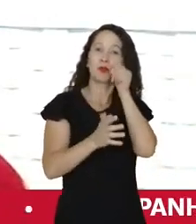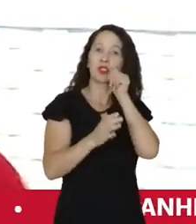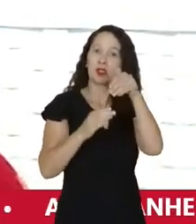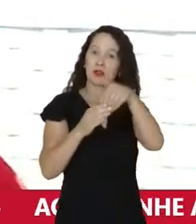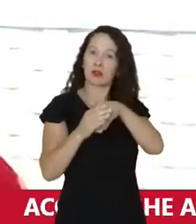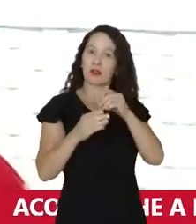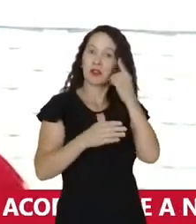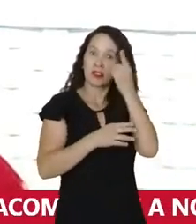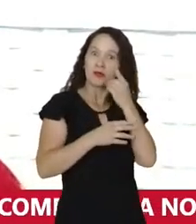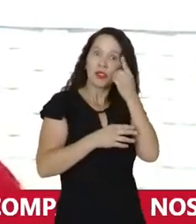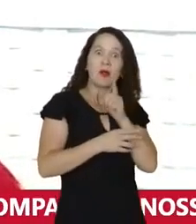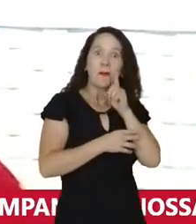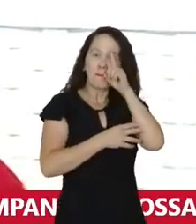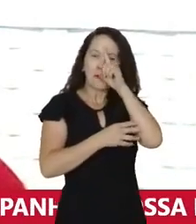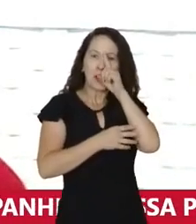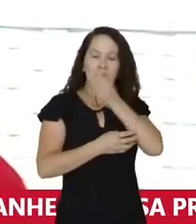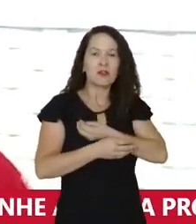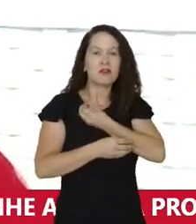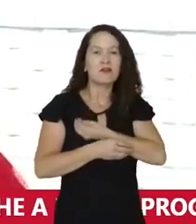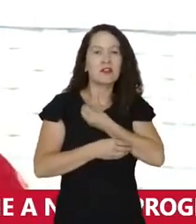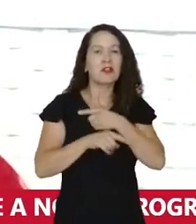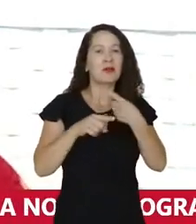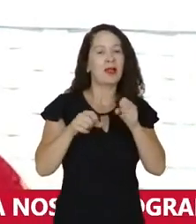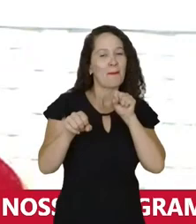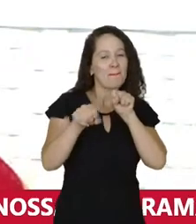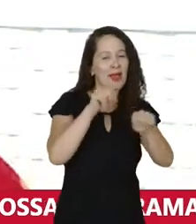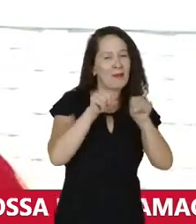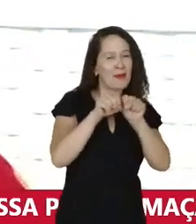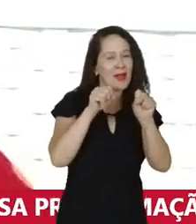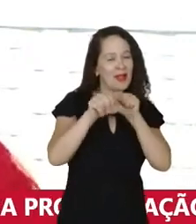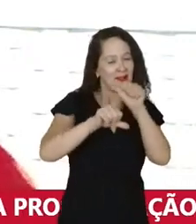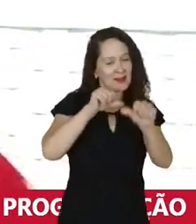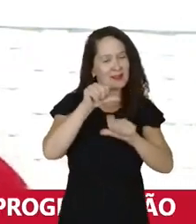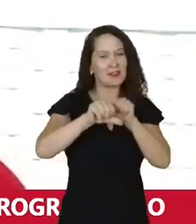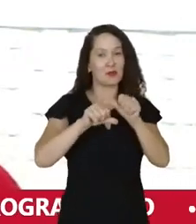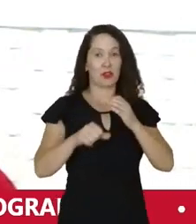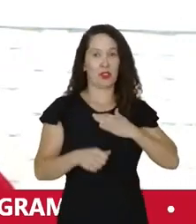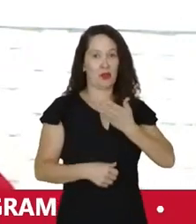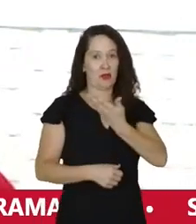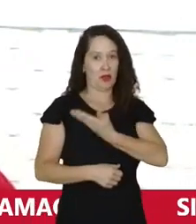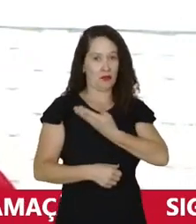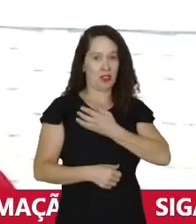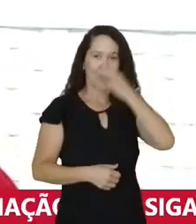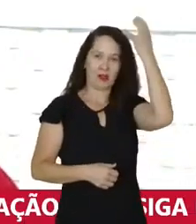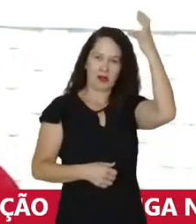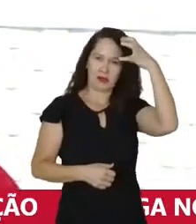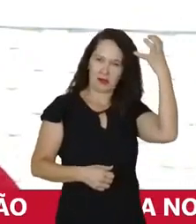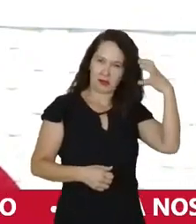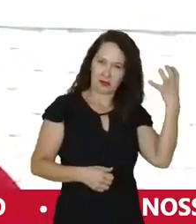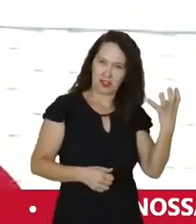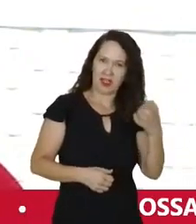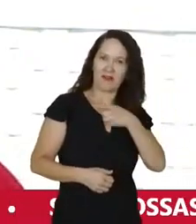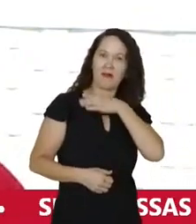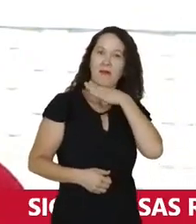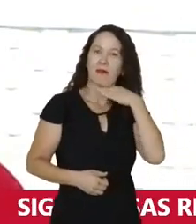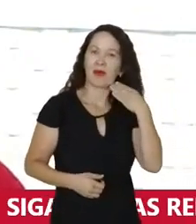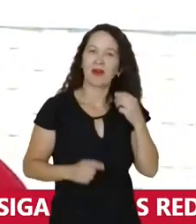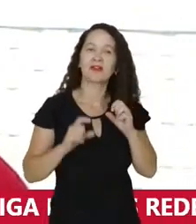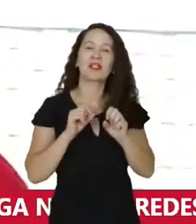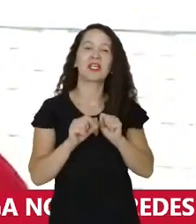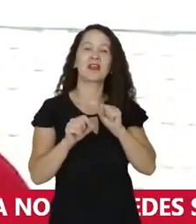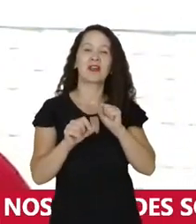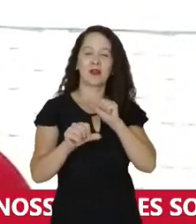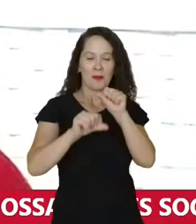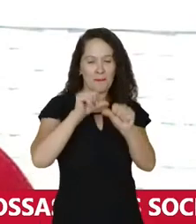parlamentares, porque elas correm risco, porque elas quebram fundamentalmente, e eu falo como amiga de Marielle Franco, que foi executada,